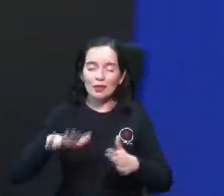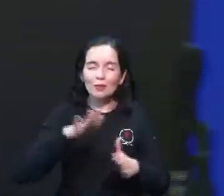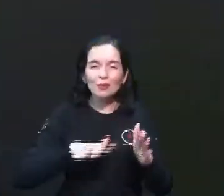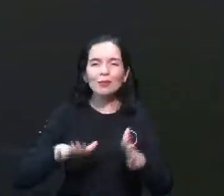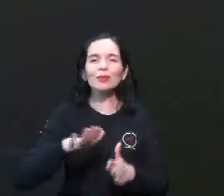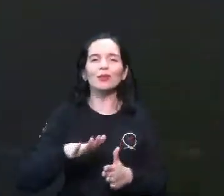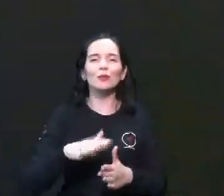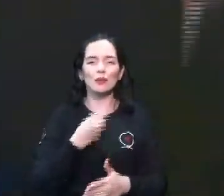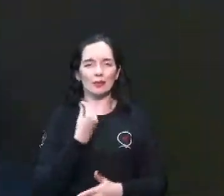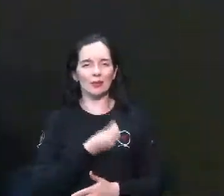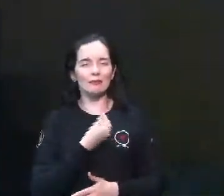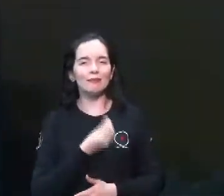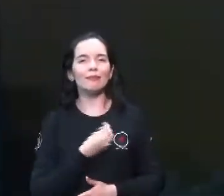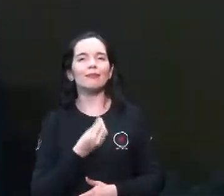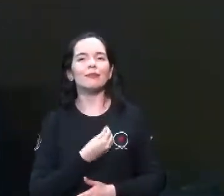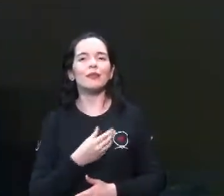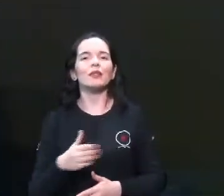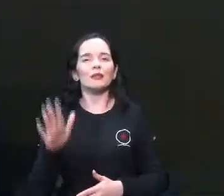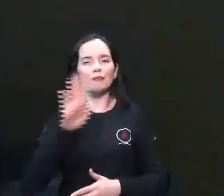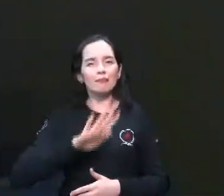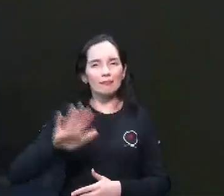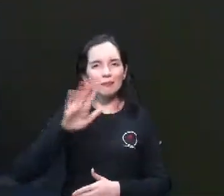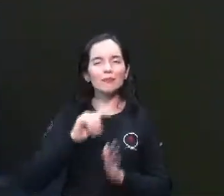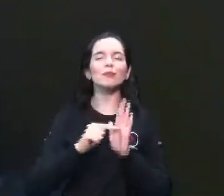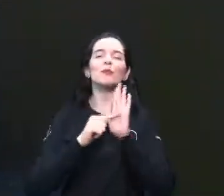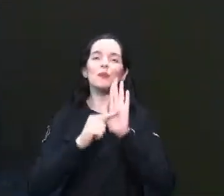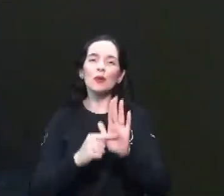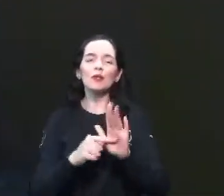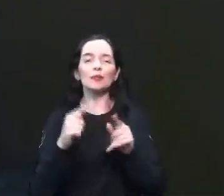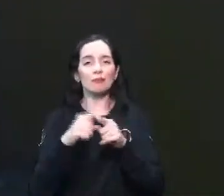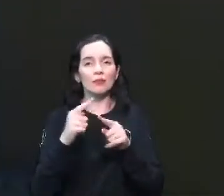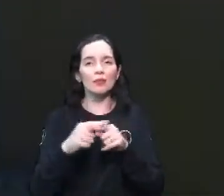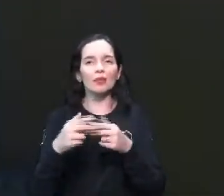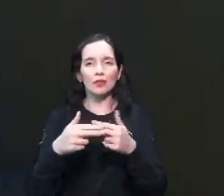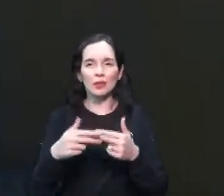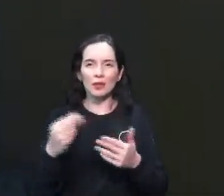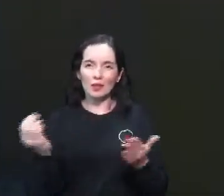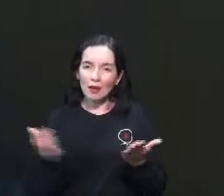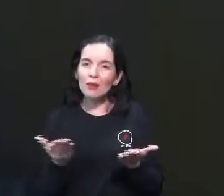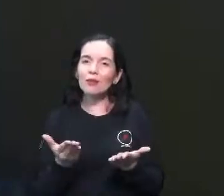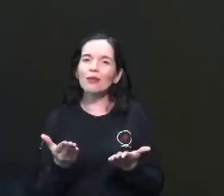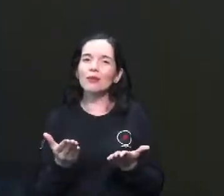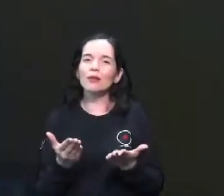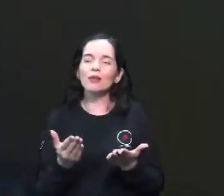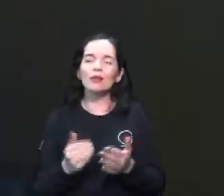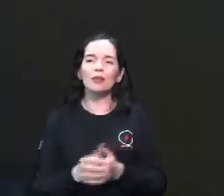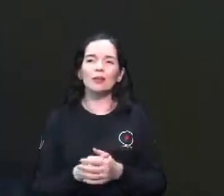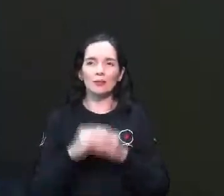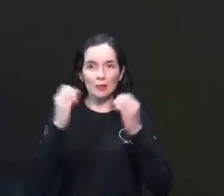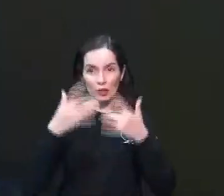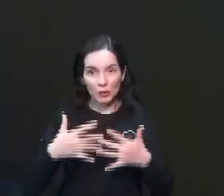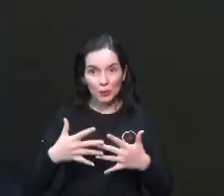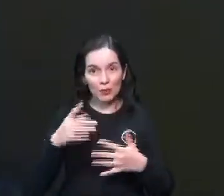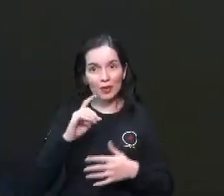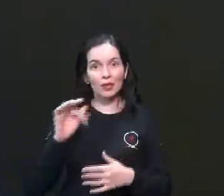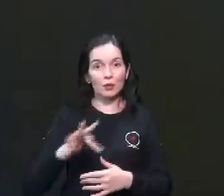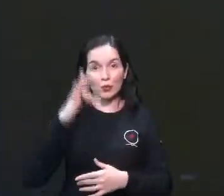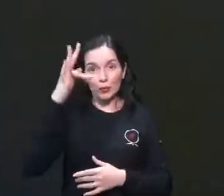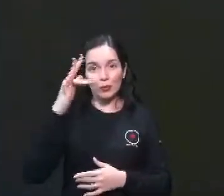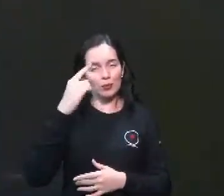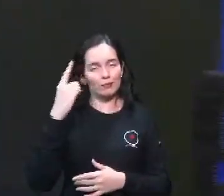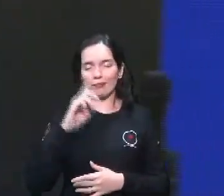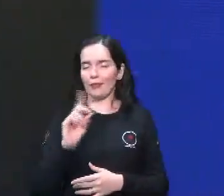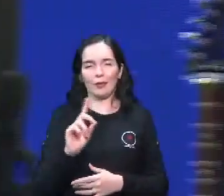diz, do que as circunstâncias diz, porque o que você passa agora não define o que Deus sabe que você é.